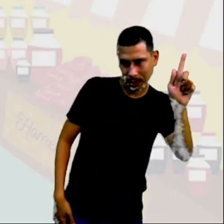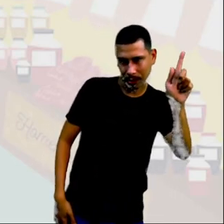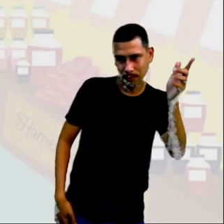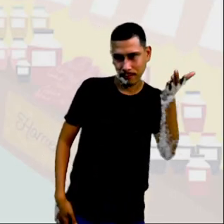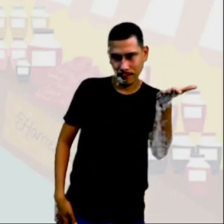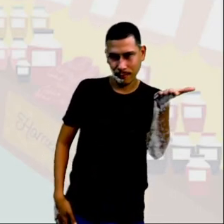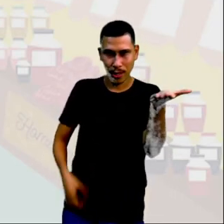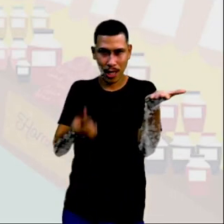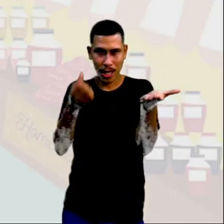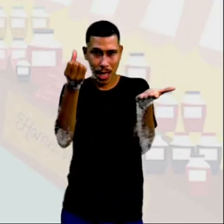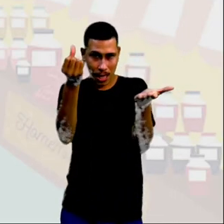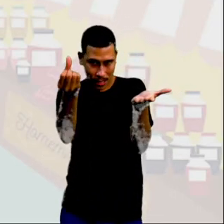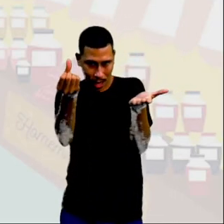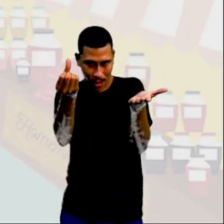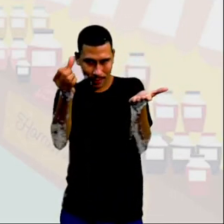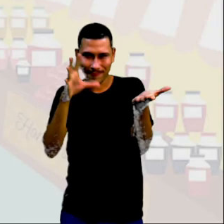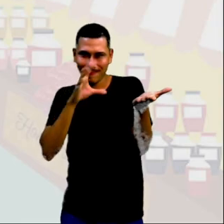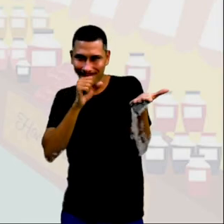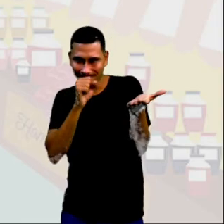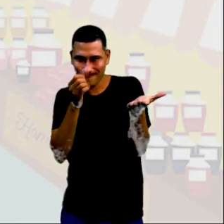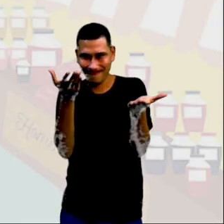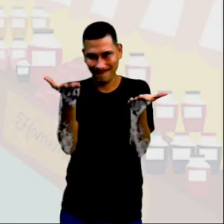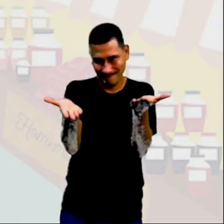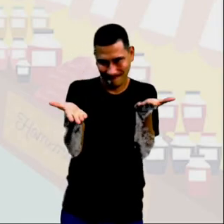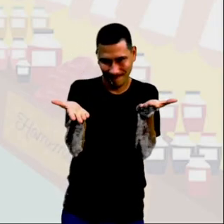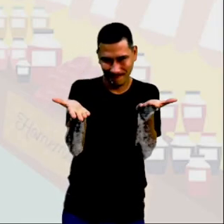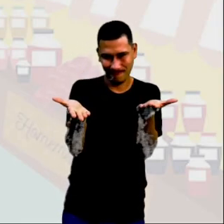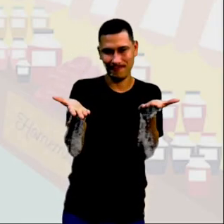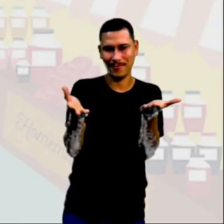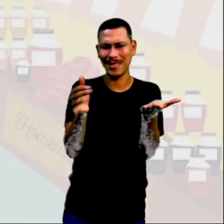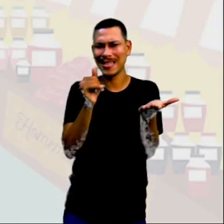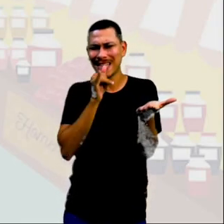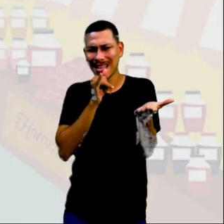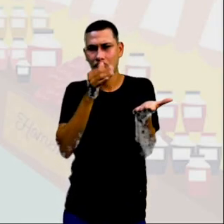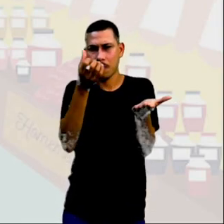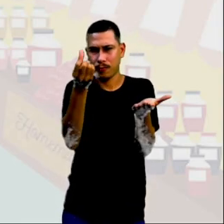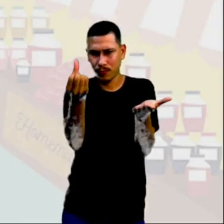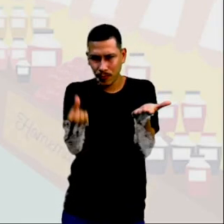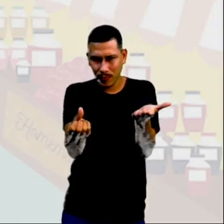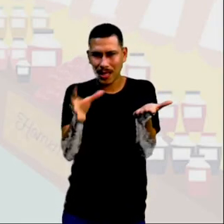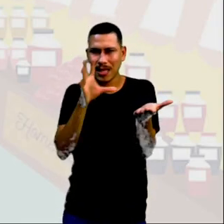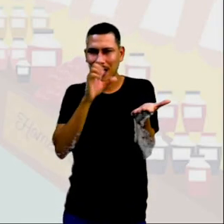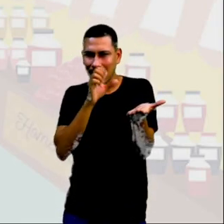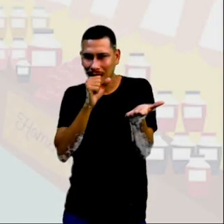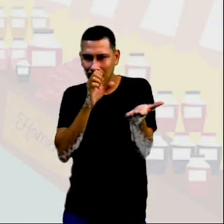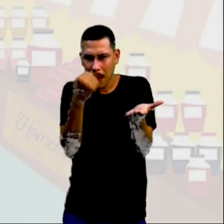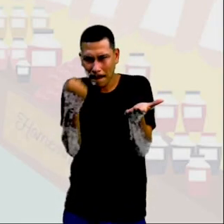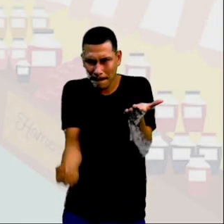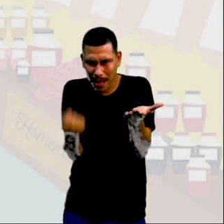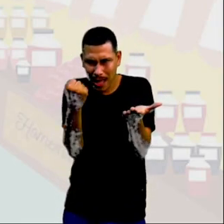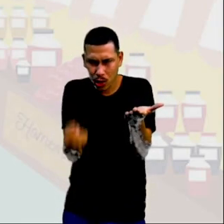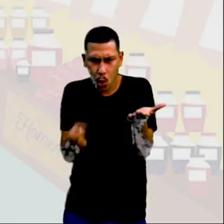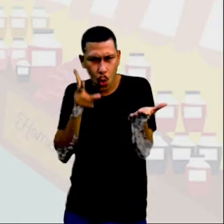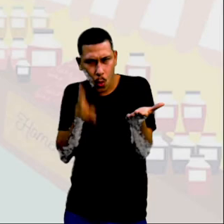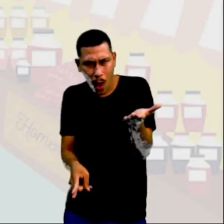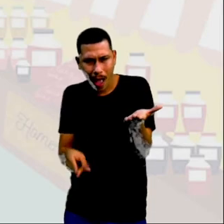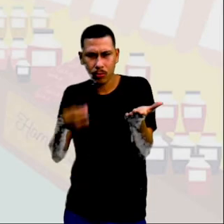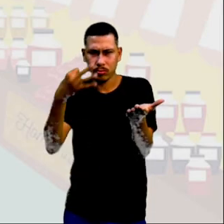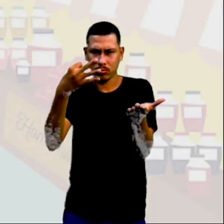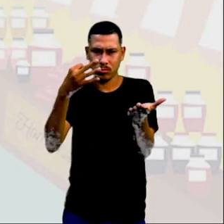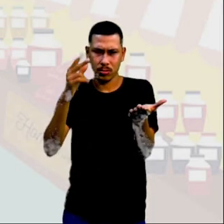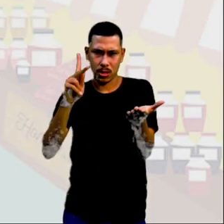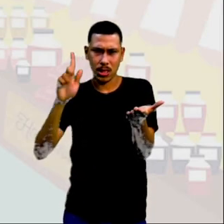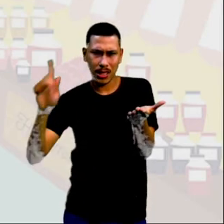lado, 6 laranjas, tá bom? Se 6 laranjas que tiverem o mesmo peso dá o total de 3